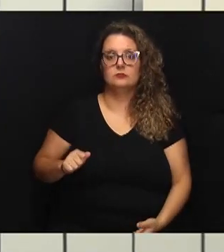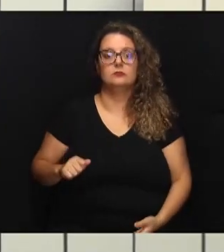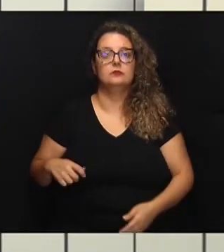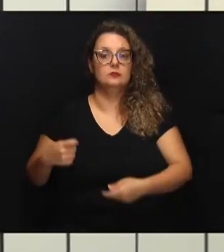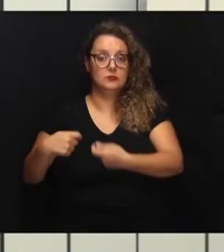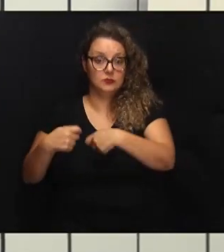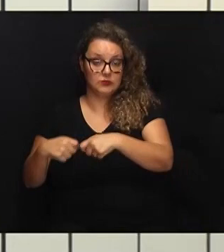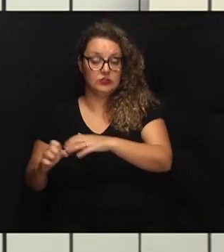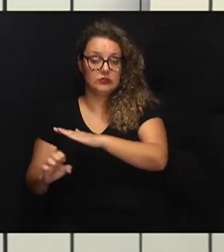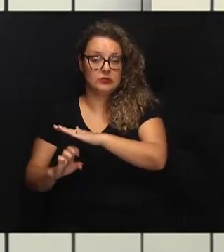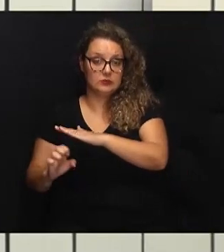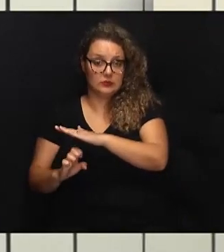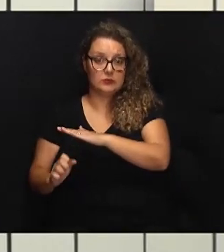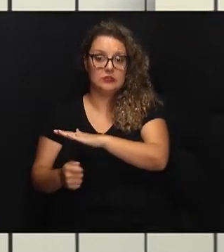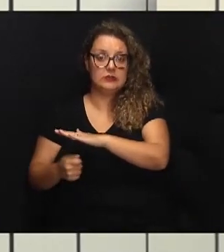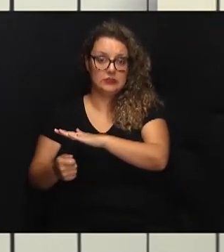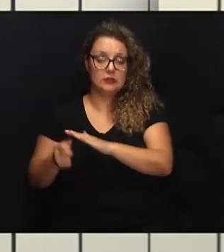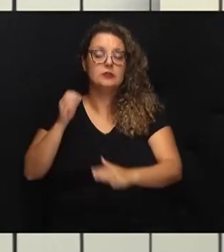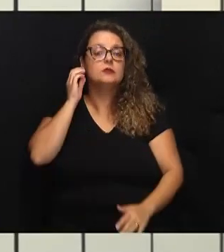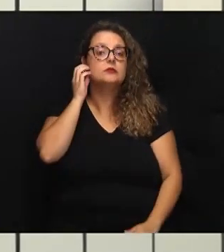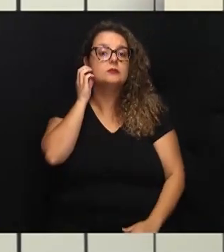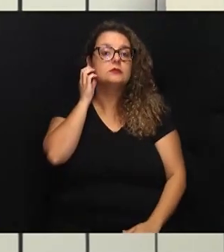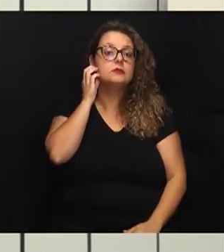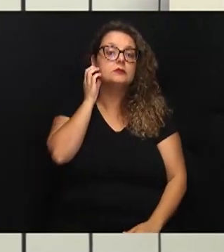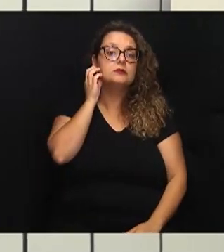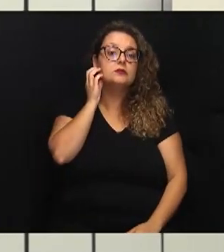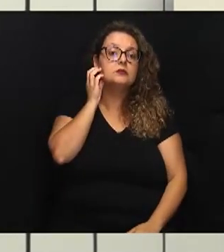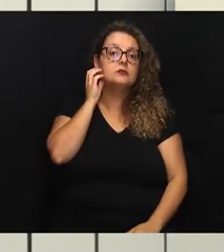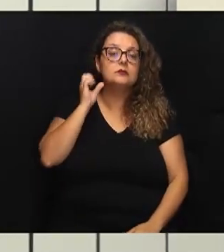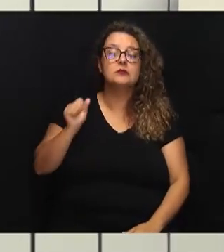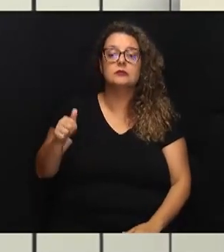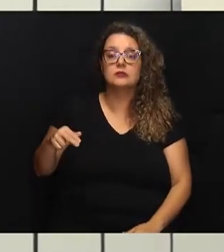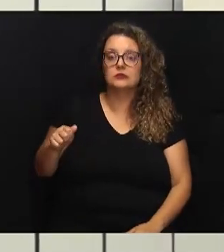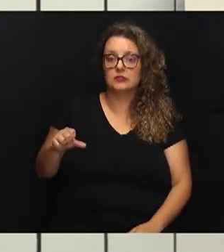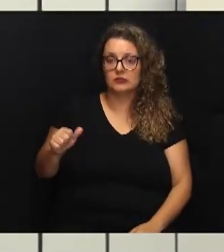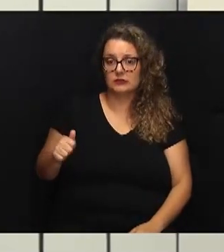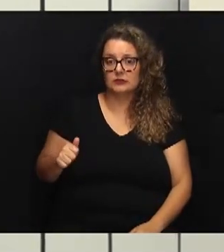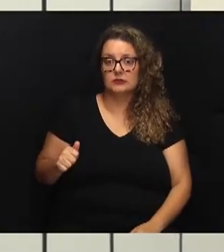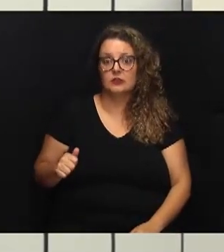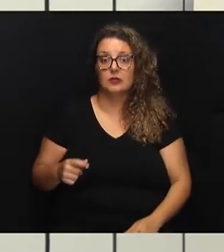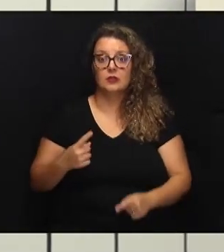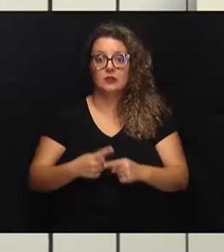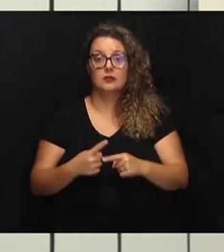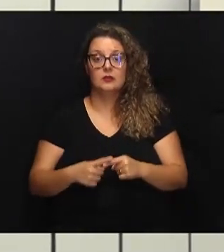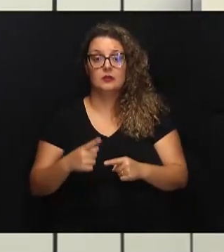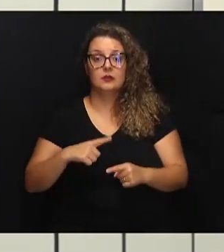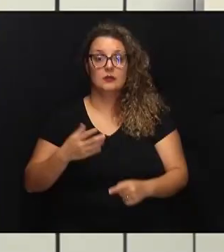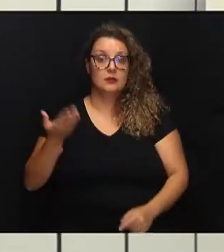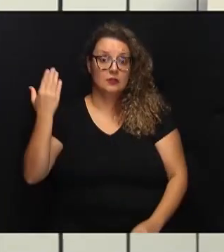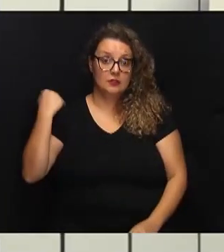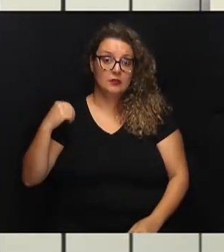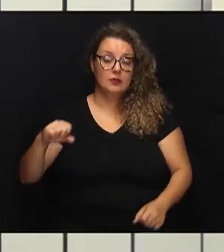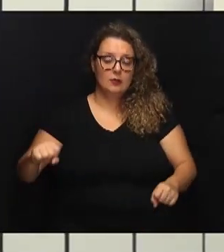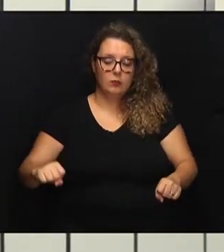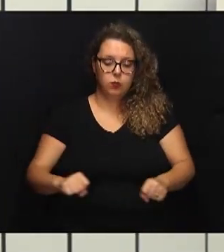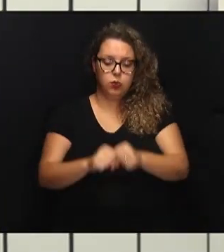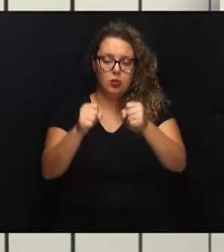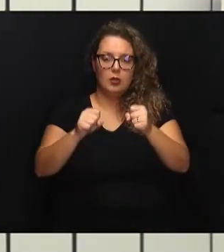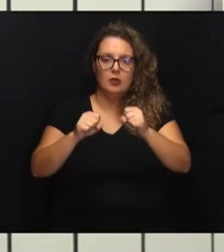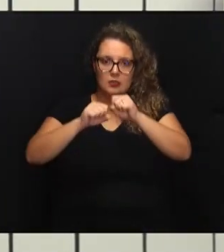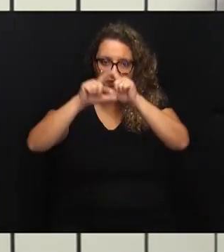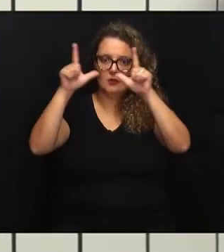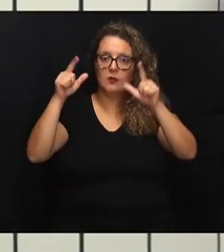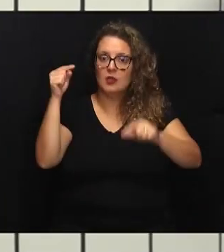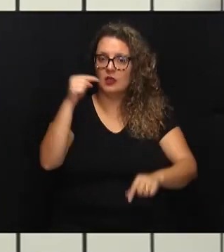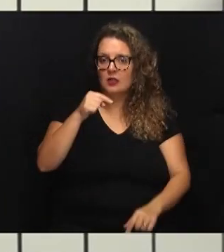Os trabalhos foram reprogramados em função de um rompimento que aconteceu agora de manhã lá